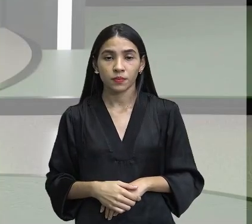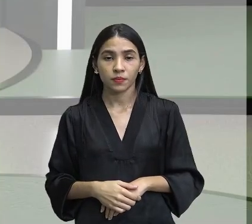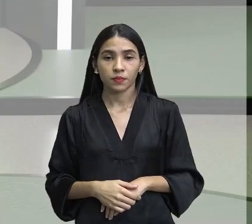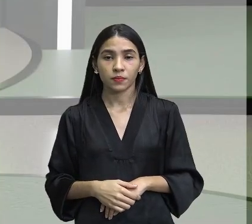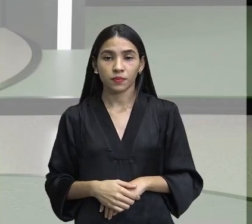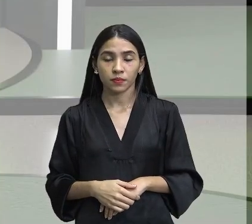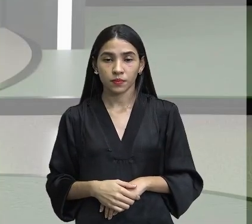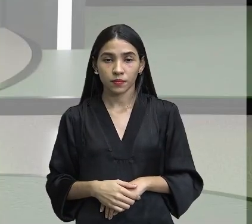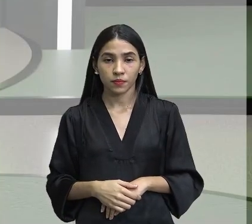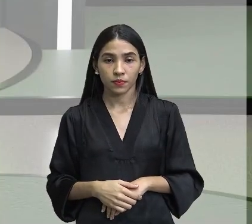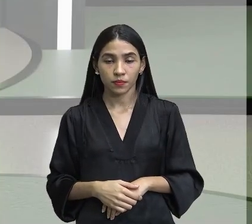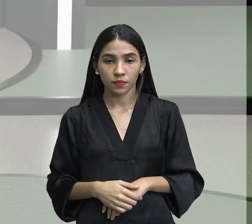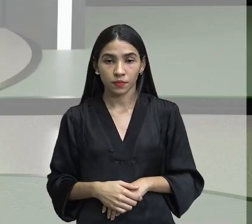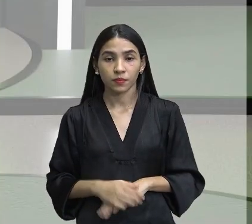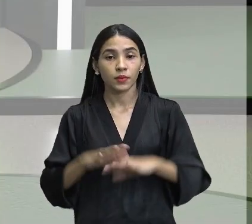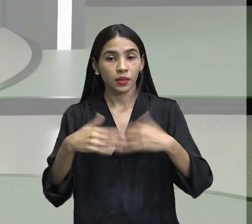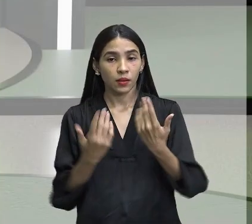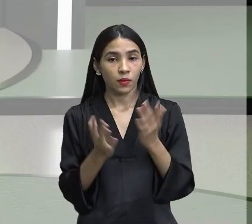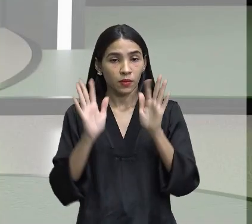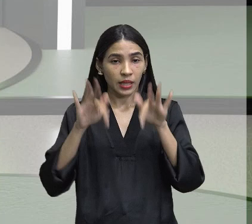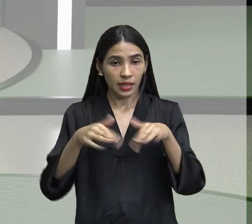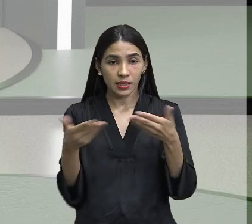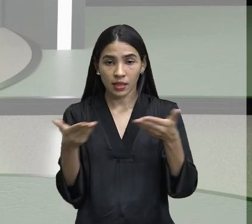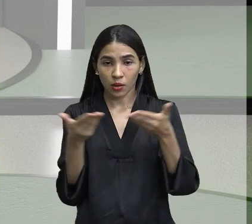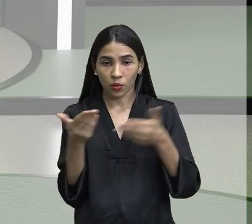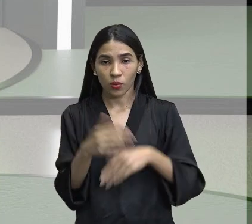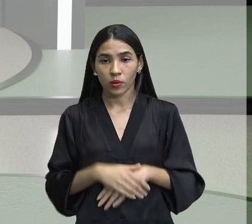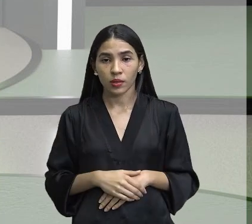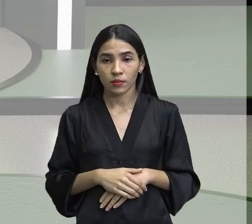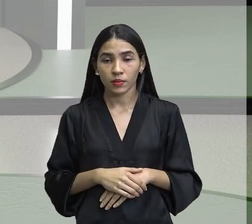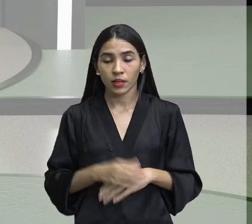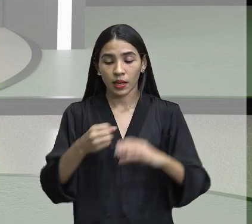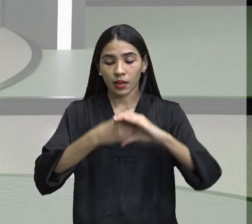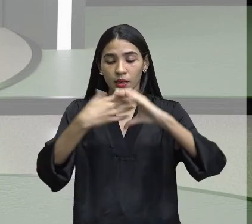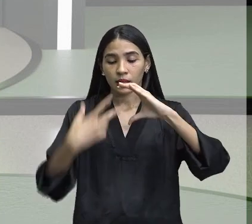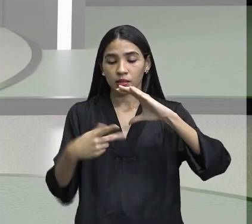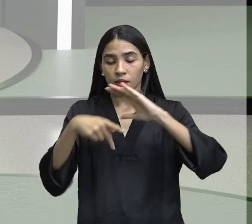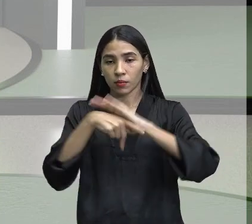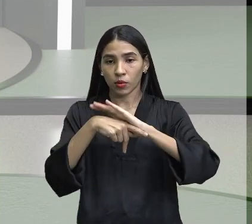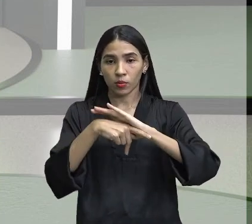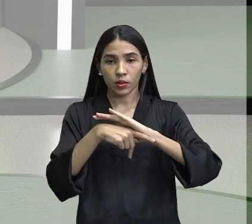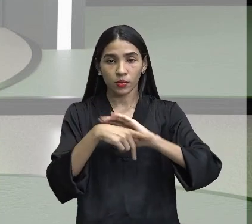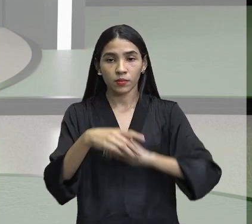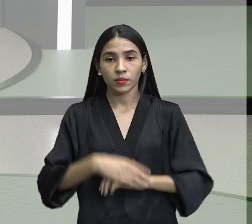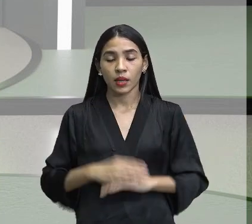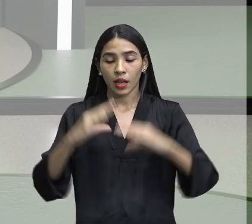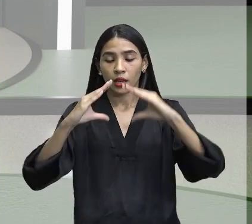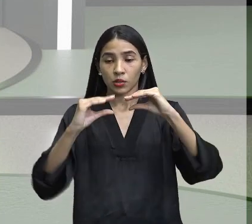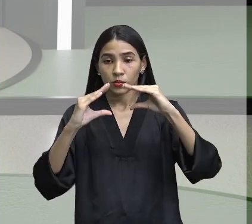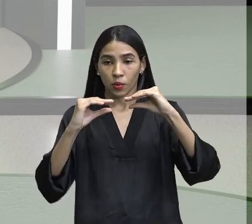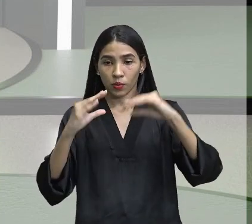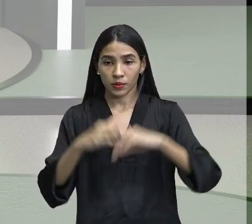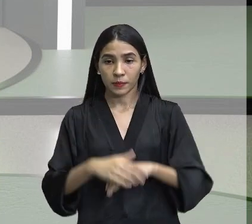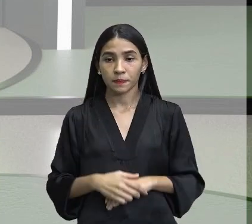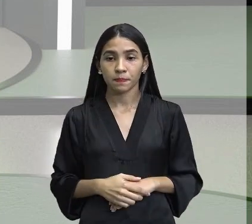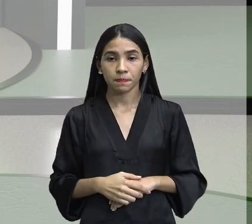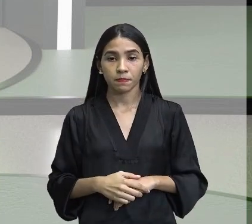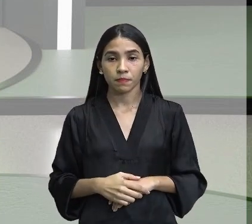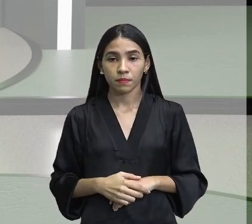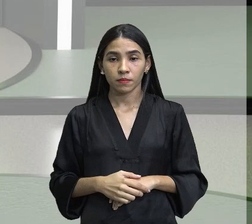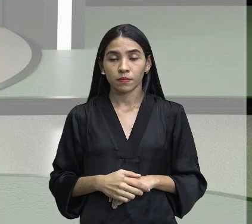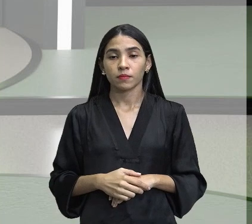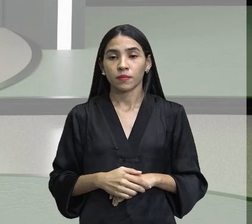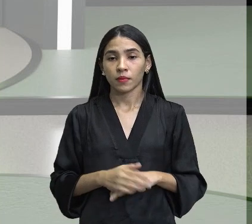Então, aqui a gente finaliza as características das esponjas, o